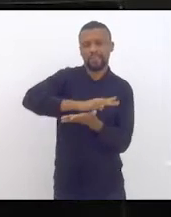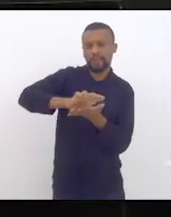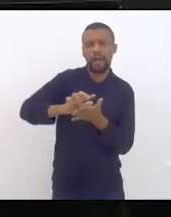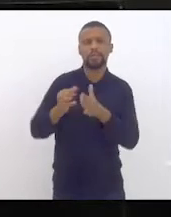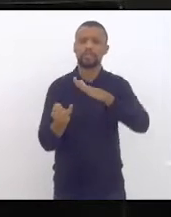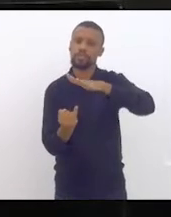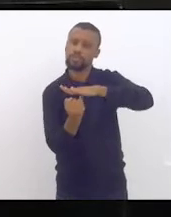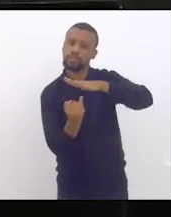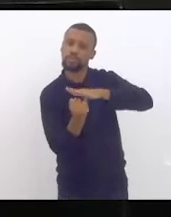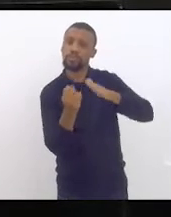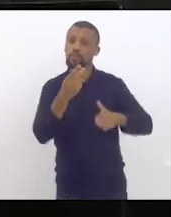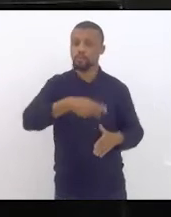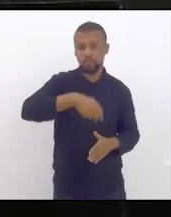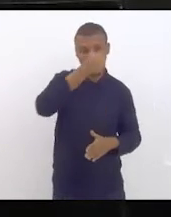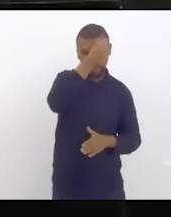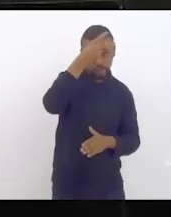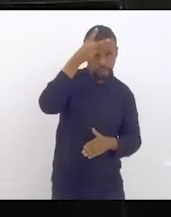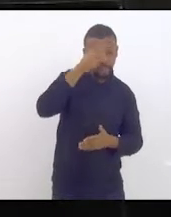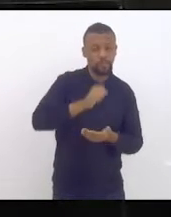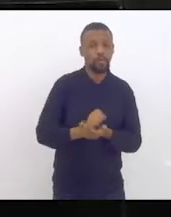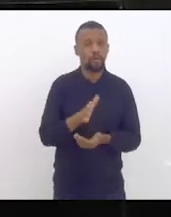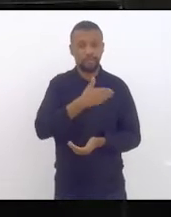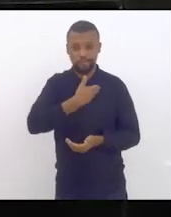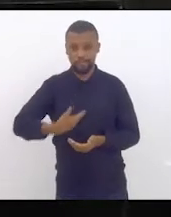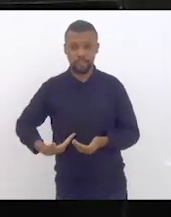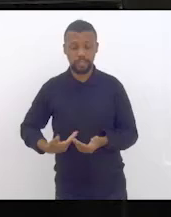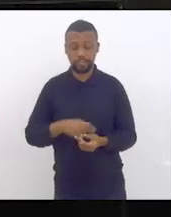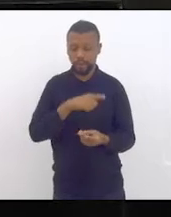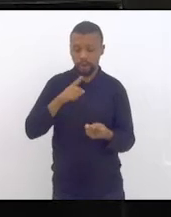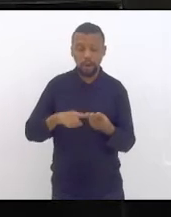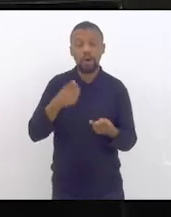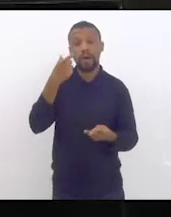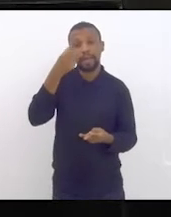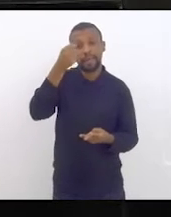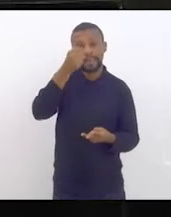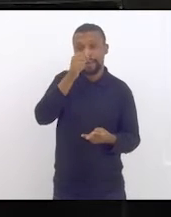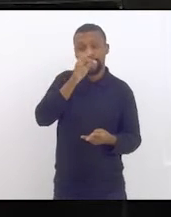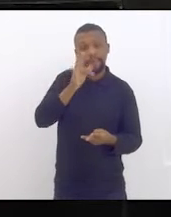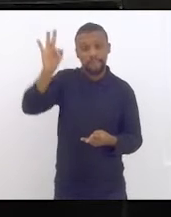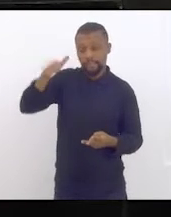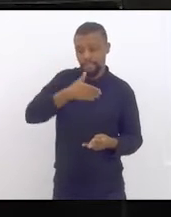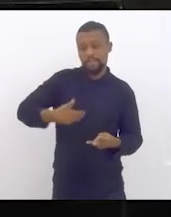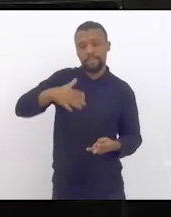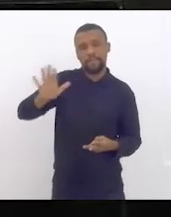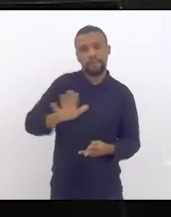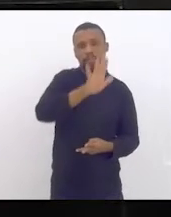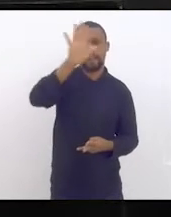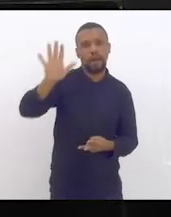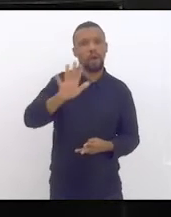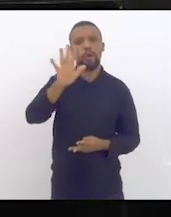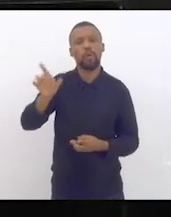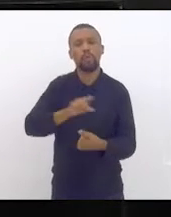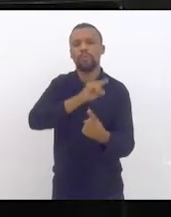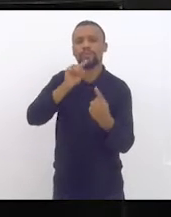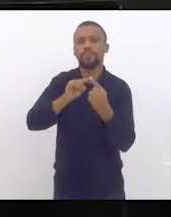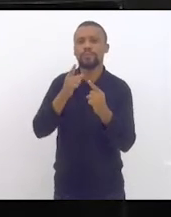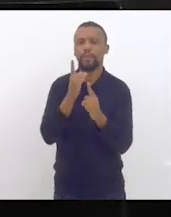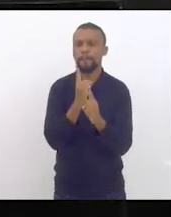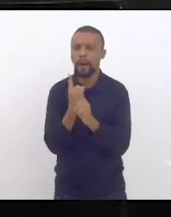municipais estaduais e federais com a missão de identificar oportunidades